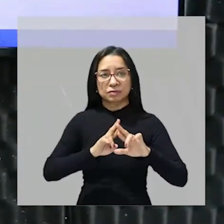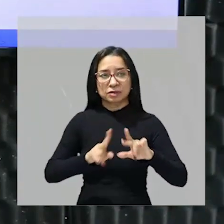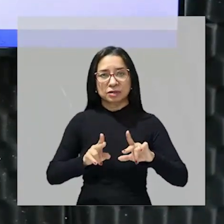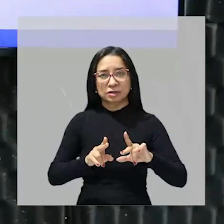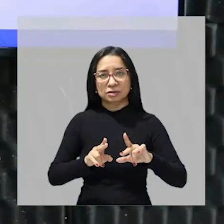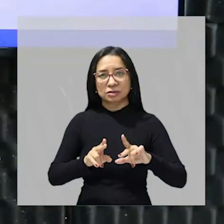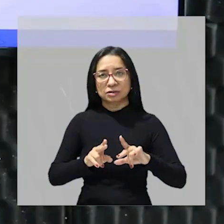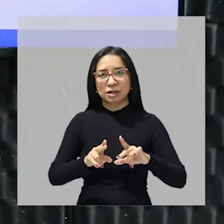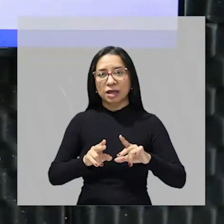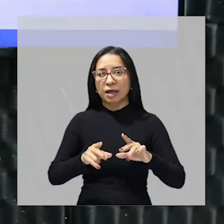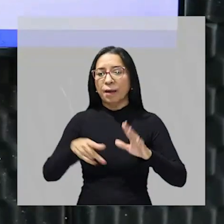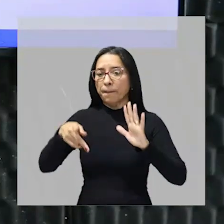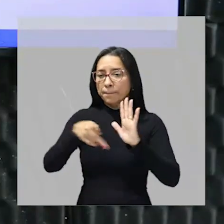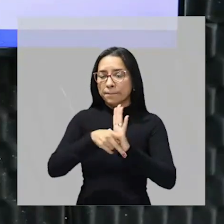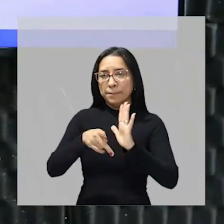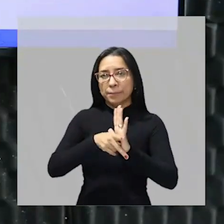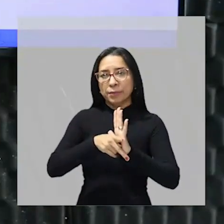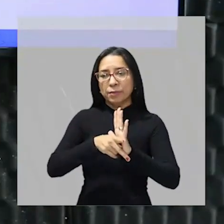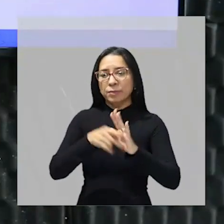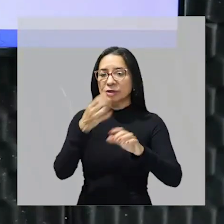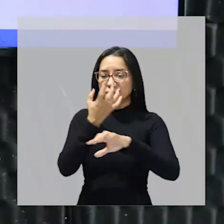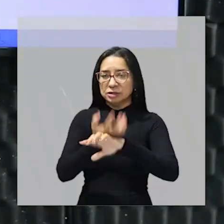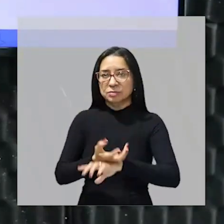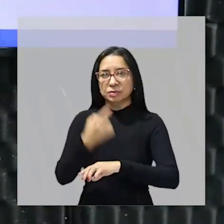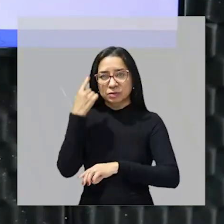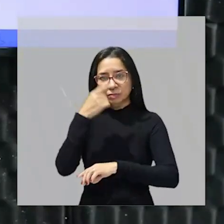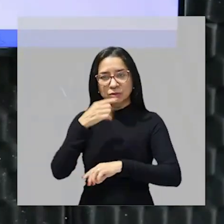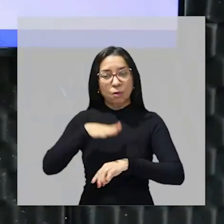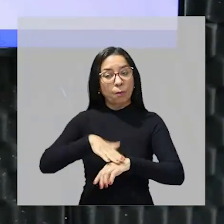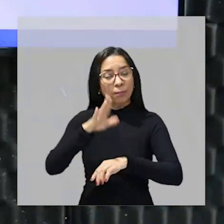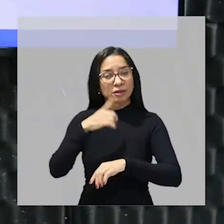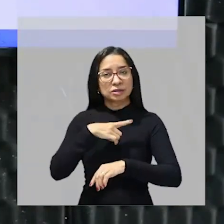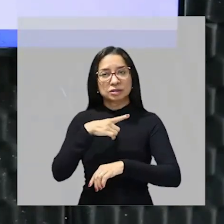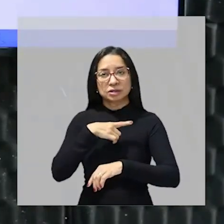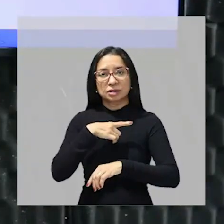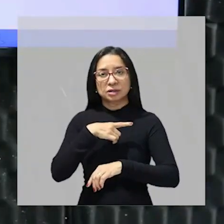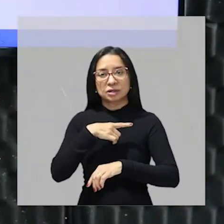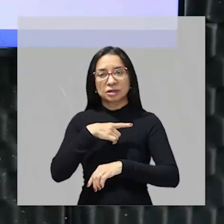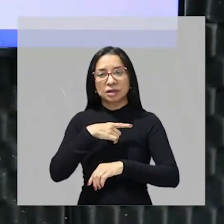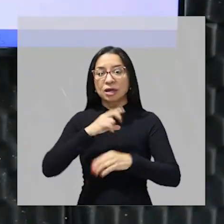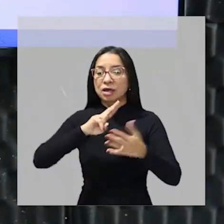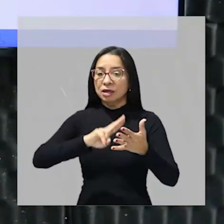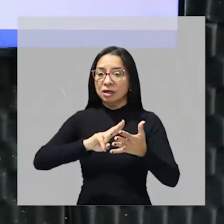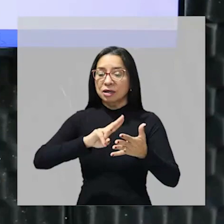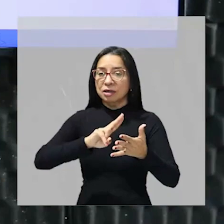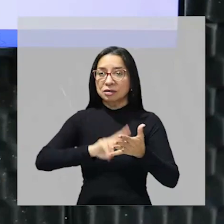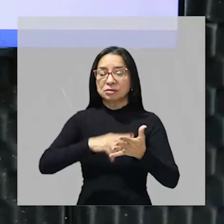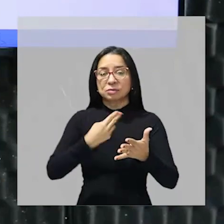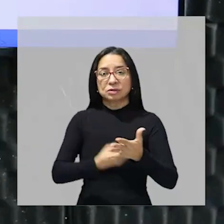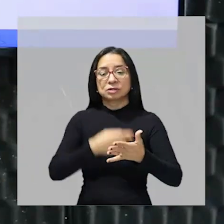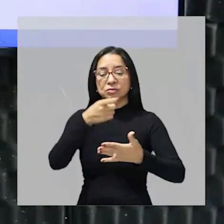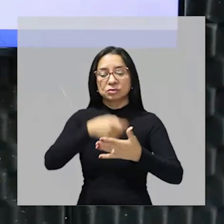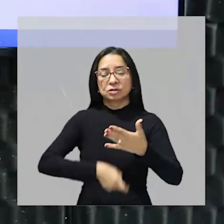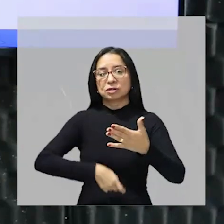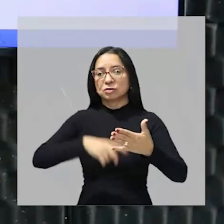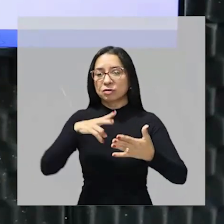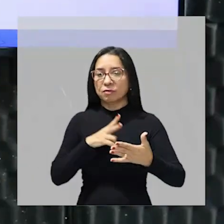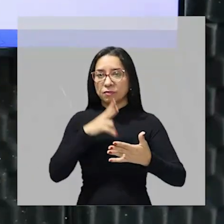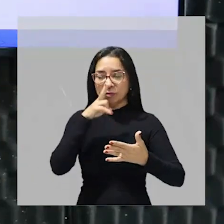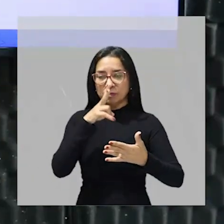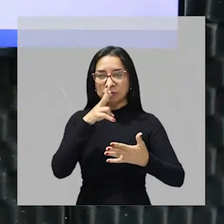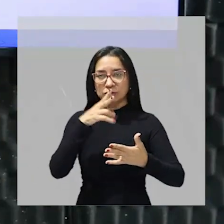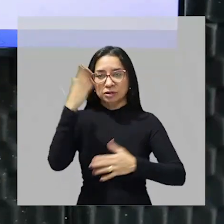particularidades do espanhol que mais caem, tá? Tirando isso, a interpretação de texto ela é bem forte. Então, galera, para